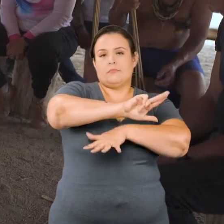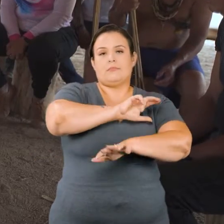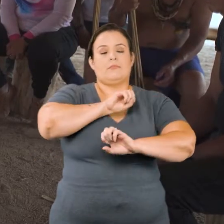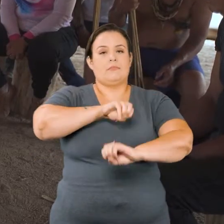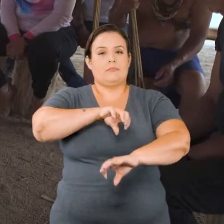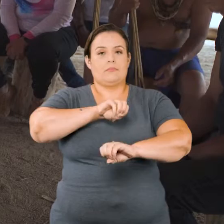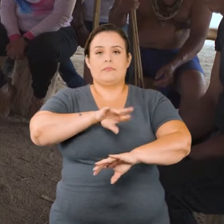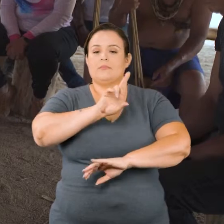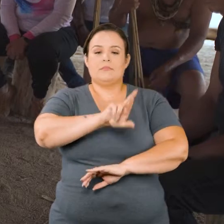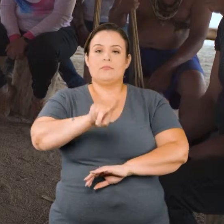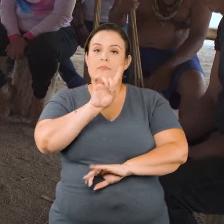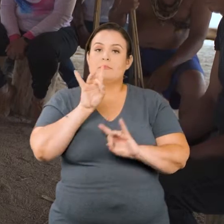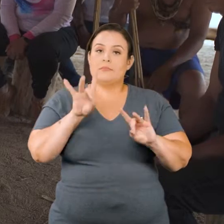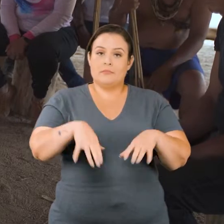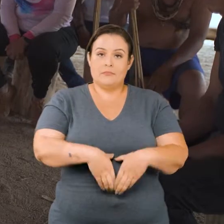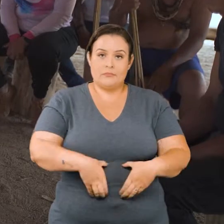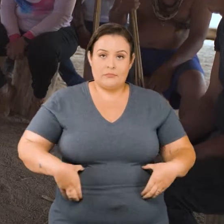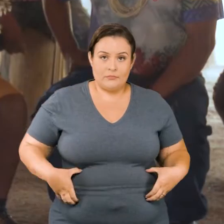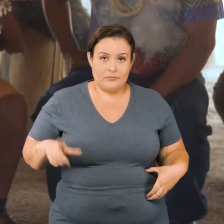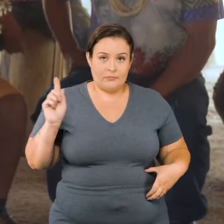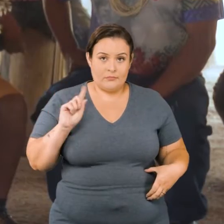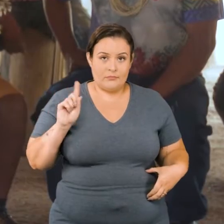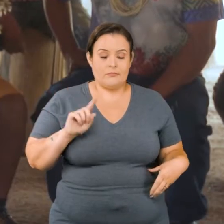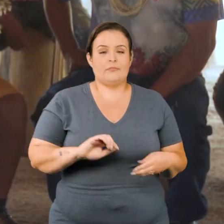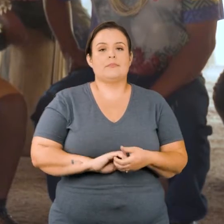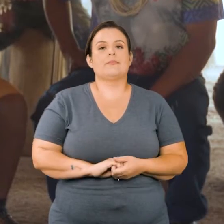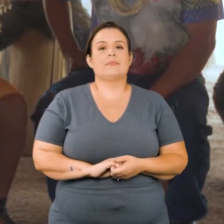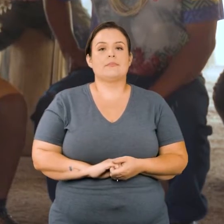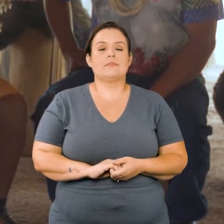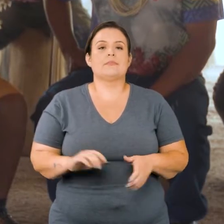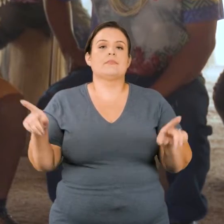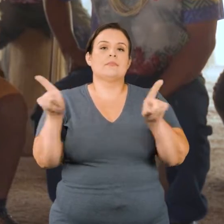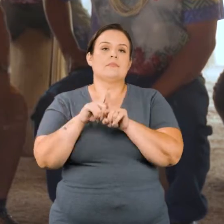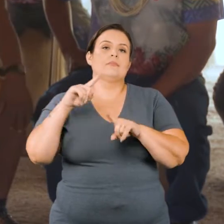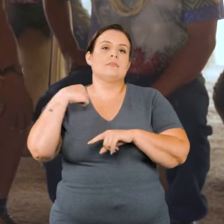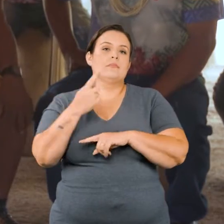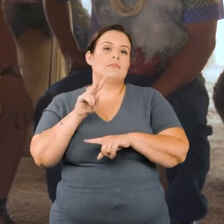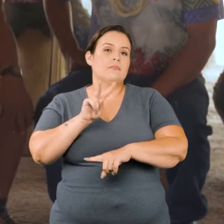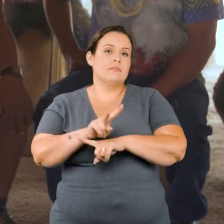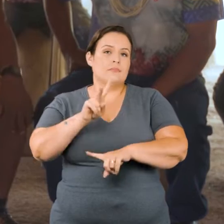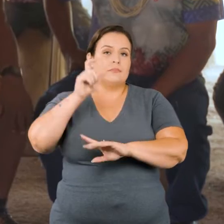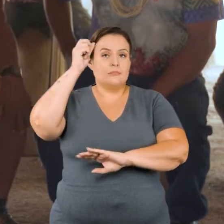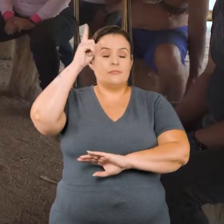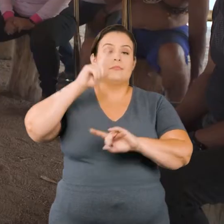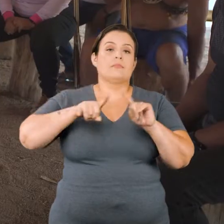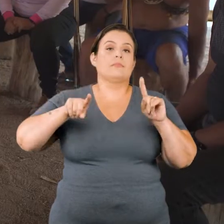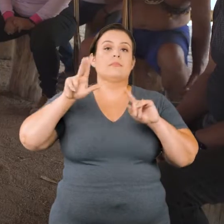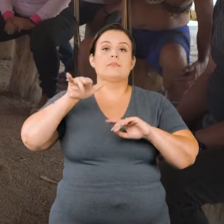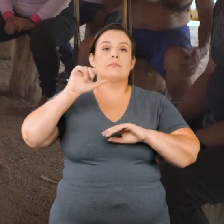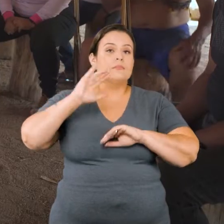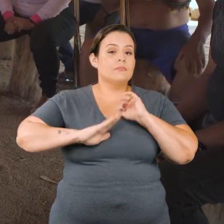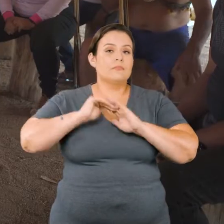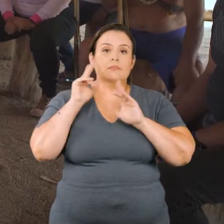tem várias coisas para ensinar, não é só a cinta. Ainda nós preserva a cultura, mas sabe